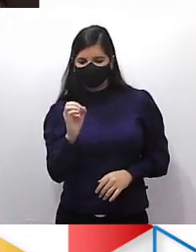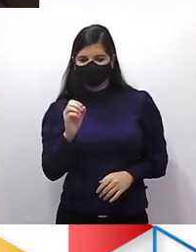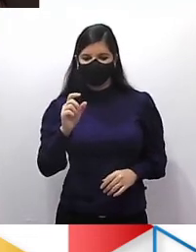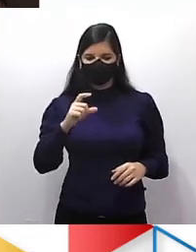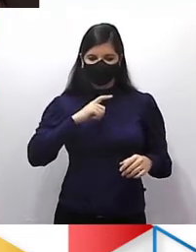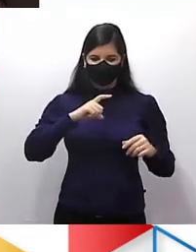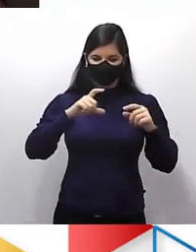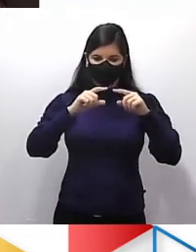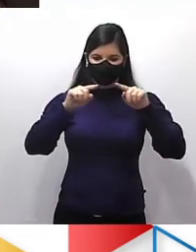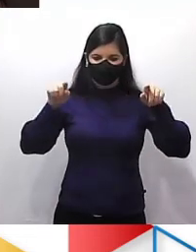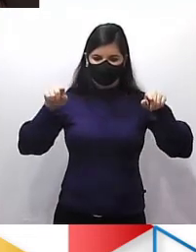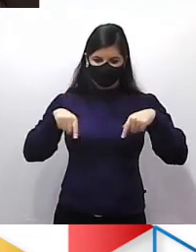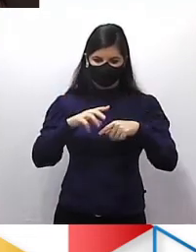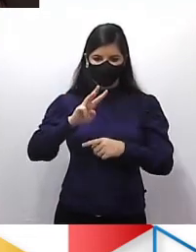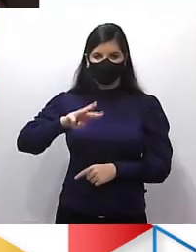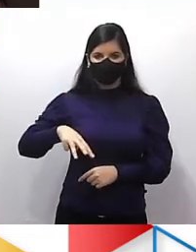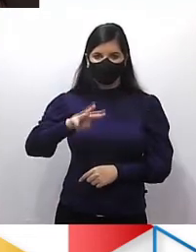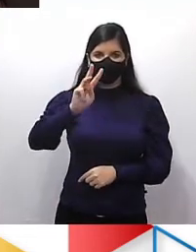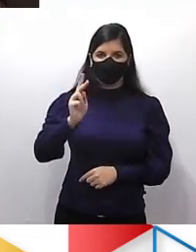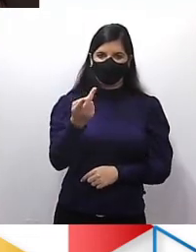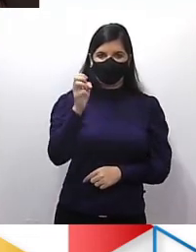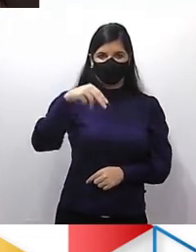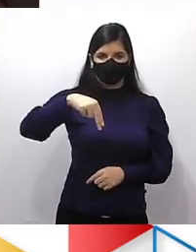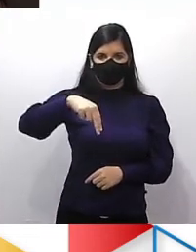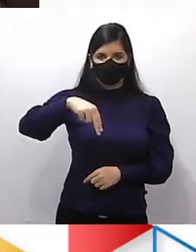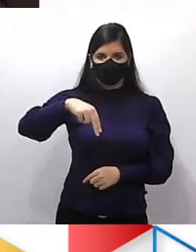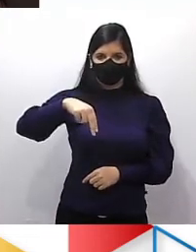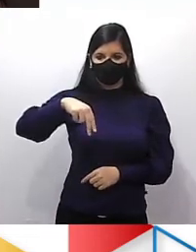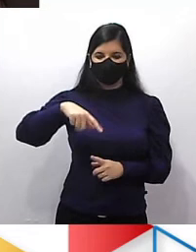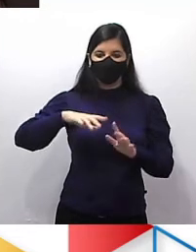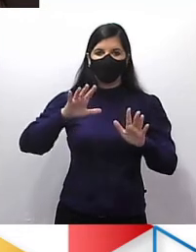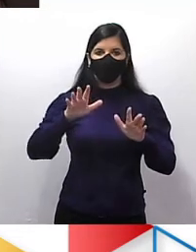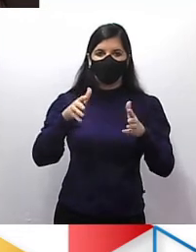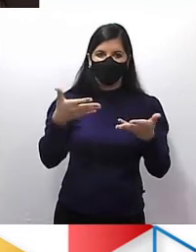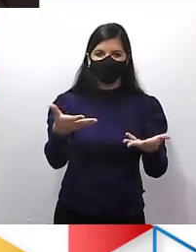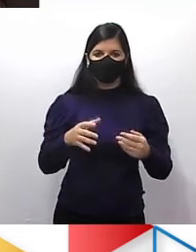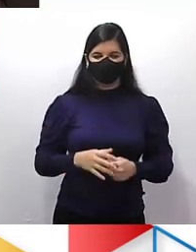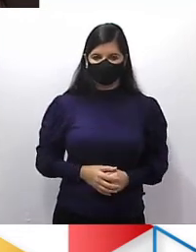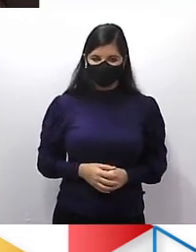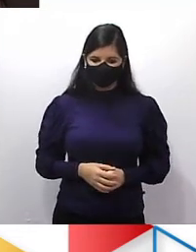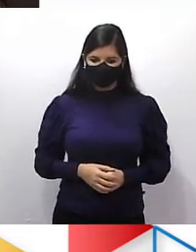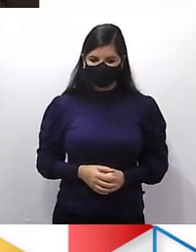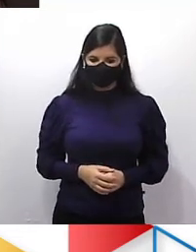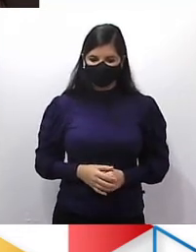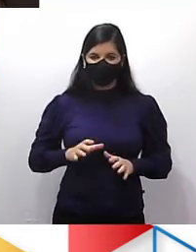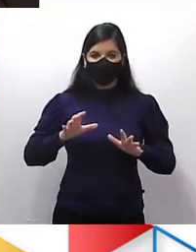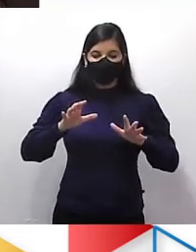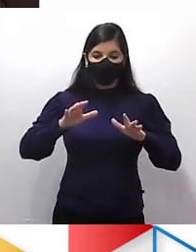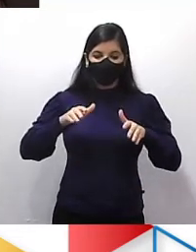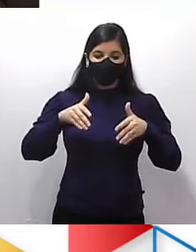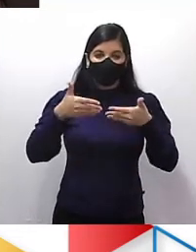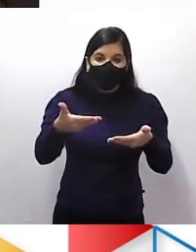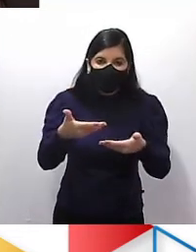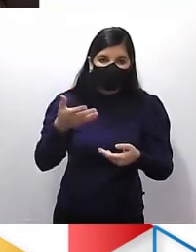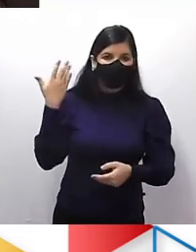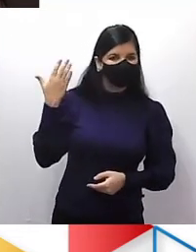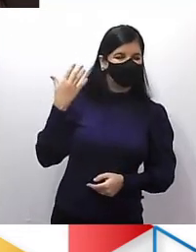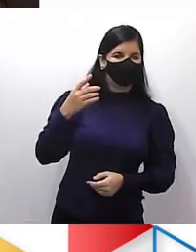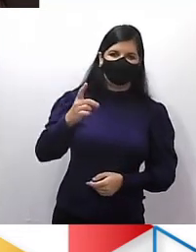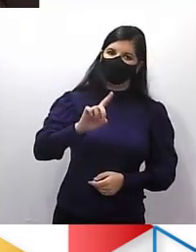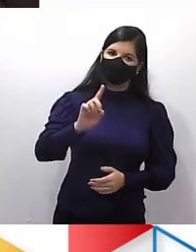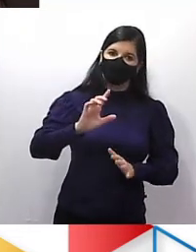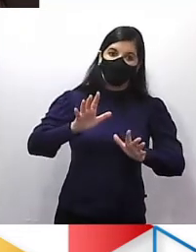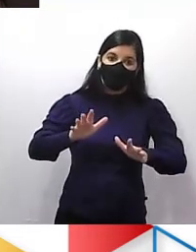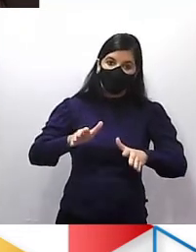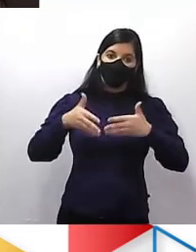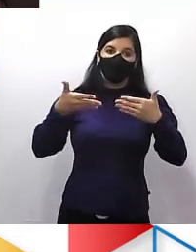em destaque do when, né? When é quando, não é quando aconteceu lá no passado. É quando